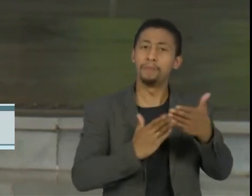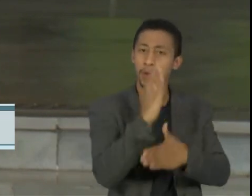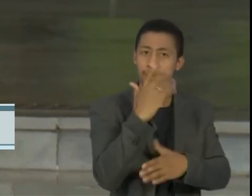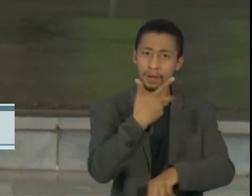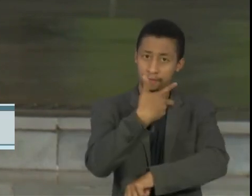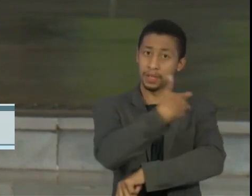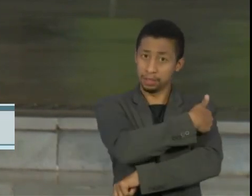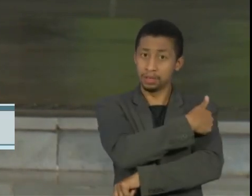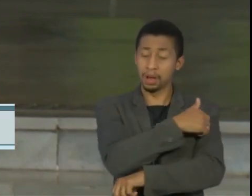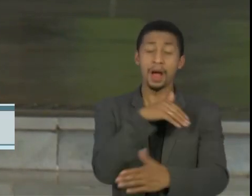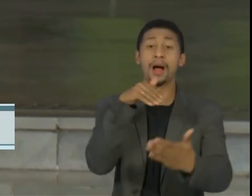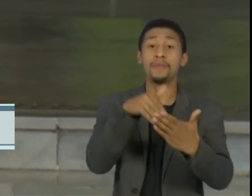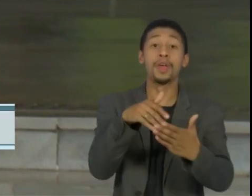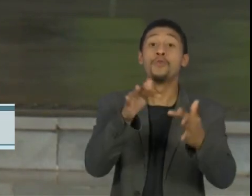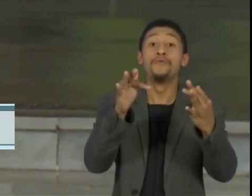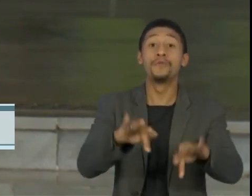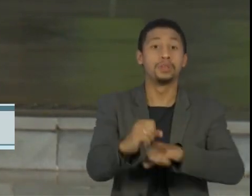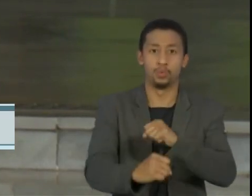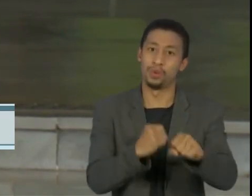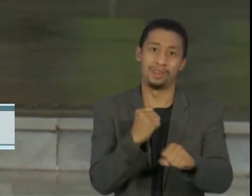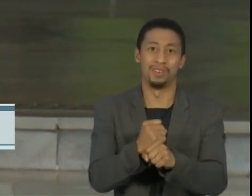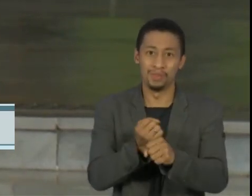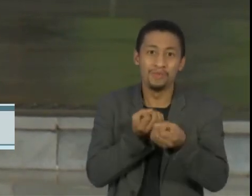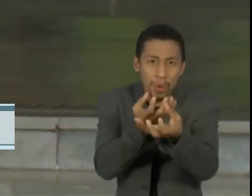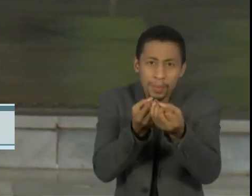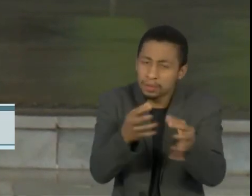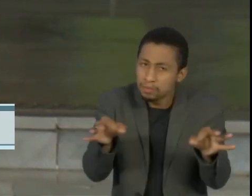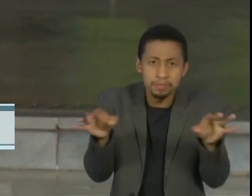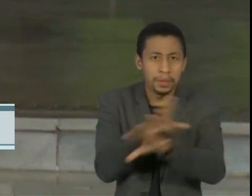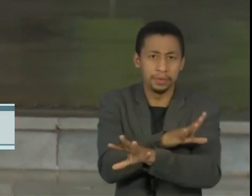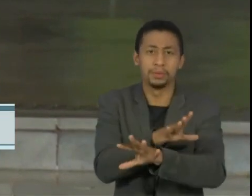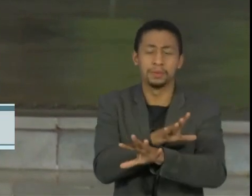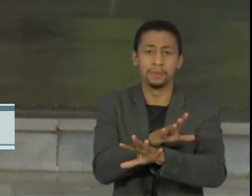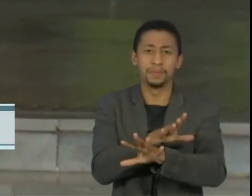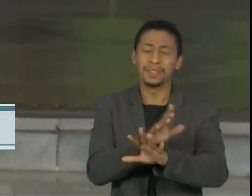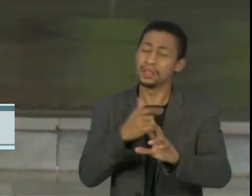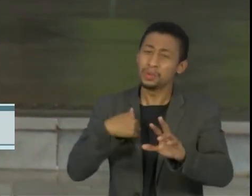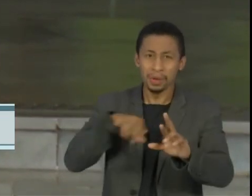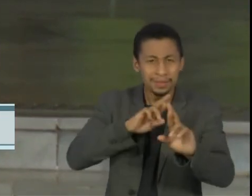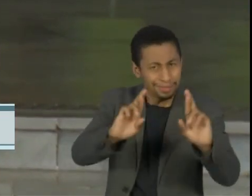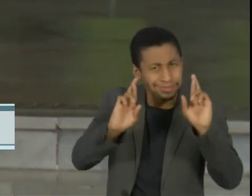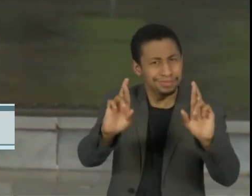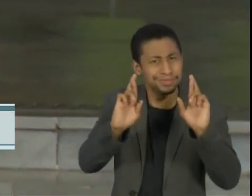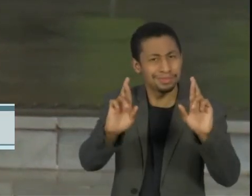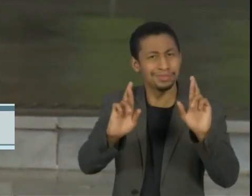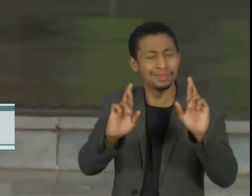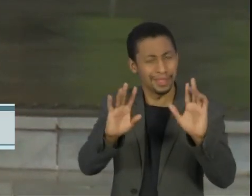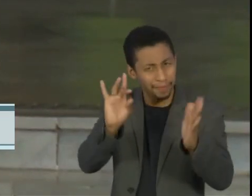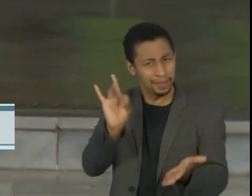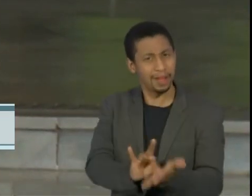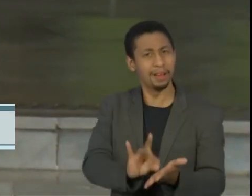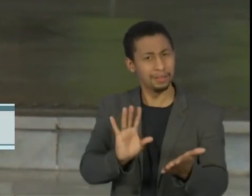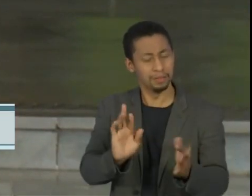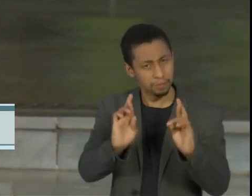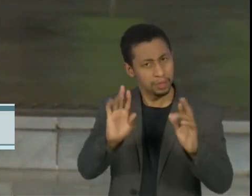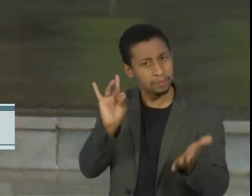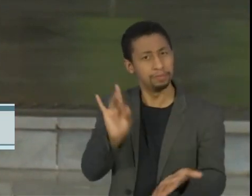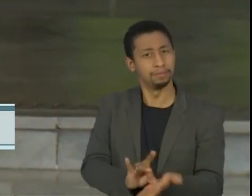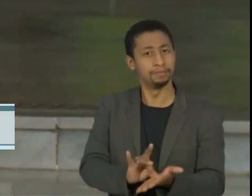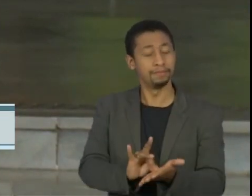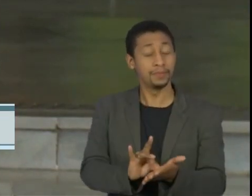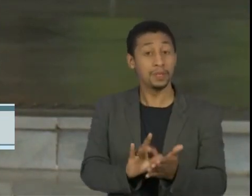gente tenha esses resultados, né? Então, essa é uma expectativa, não é otimista, é uma expectativa muito realista, né?